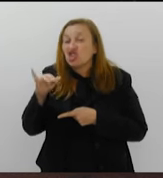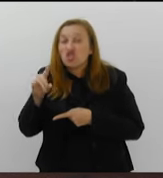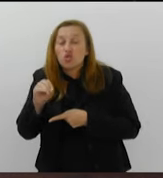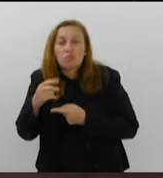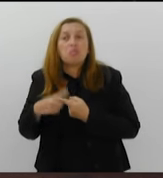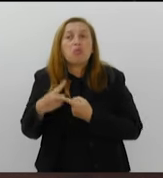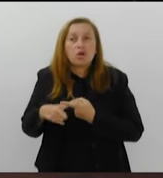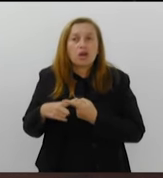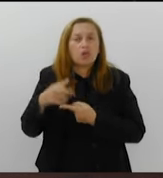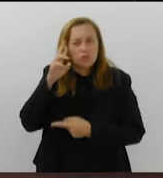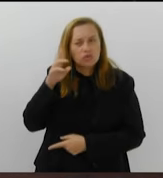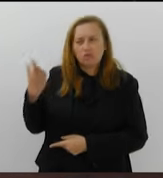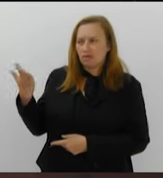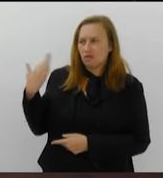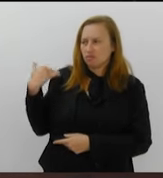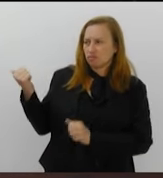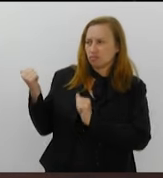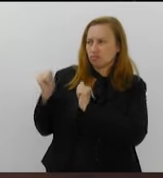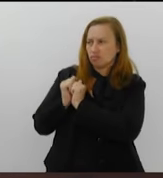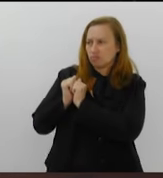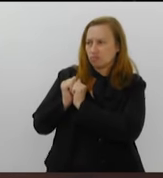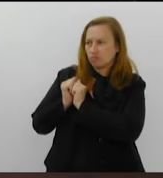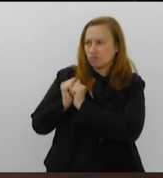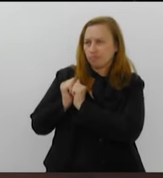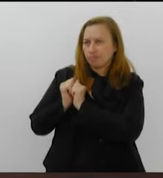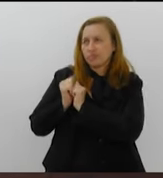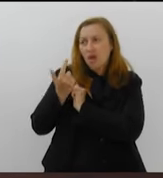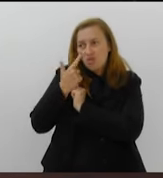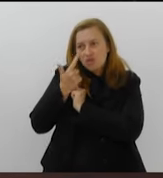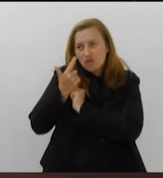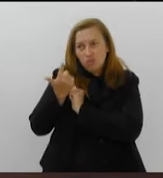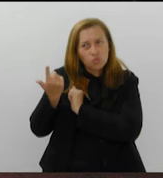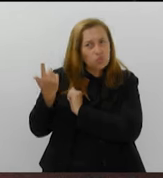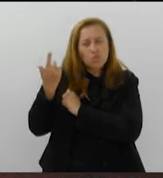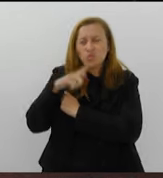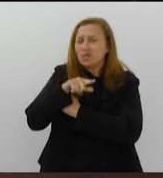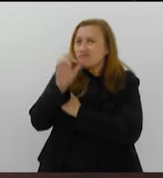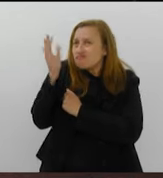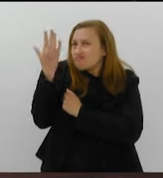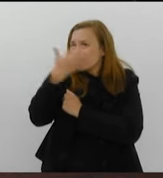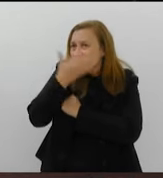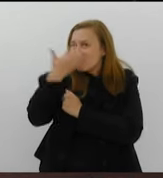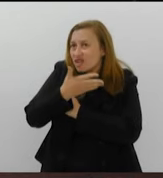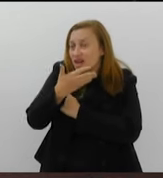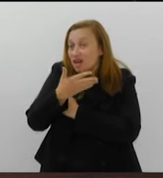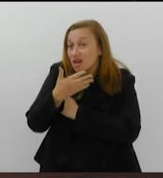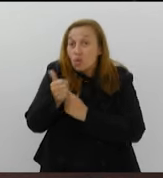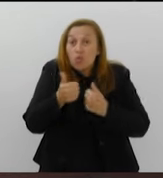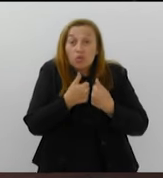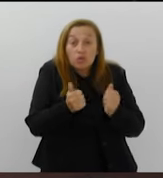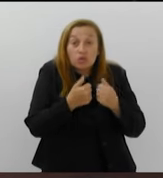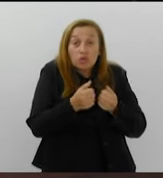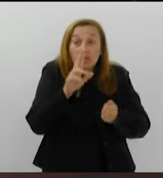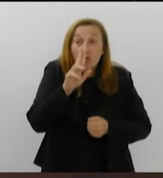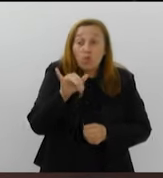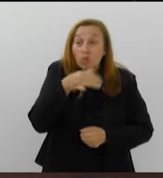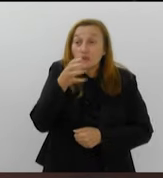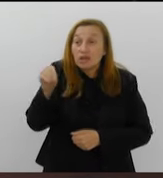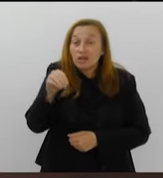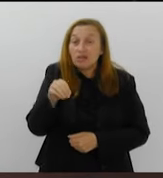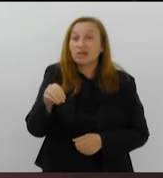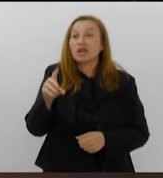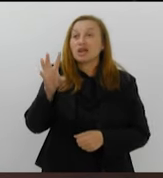Vossa Excelência estava comigo e viu que nós não conseguimos ver os ônibus da União e da